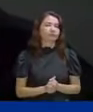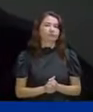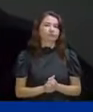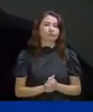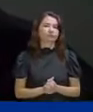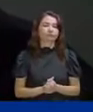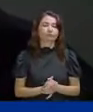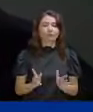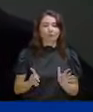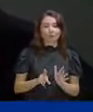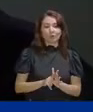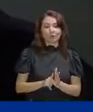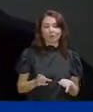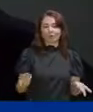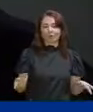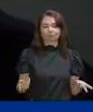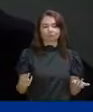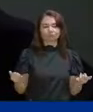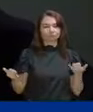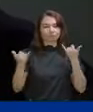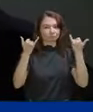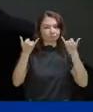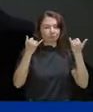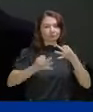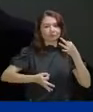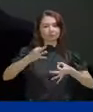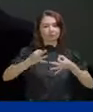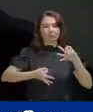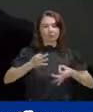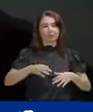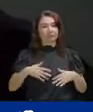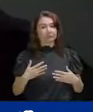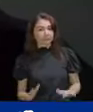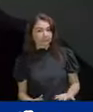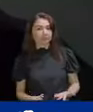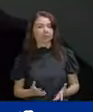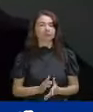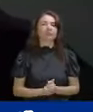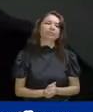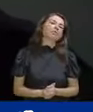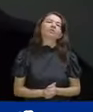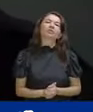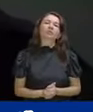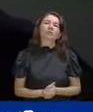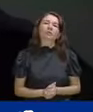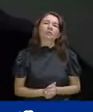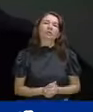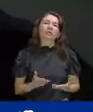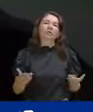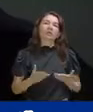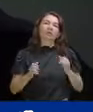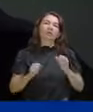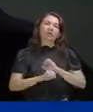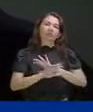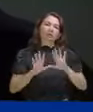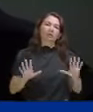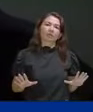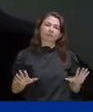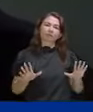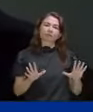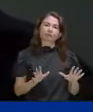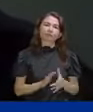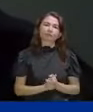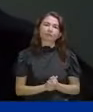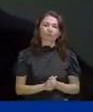seu próprio teor de julgamento. Então, penso que nesse caso a gente tem que trago então em mesa